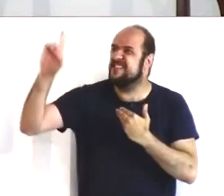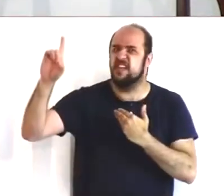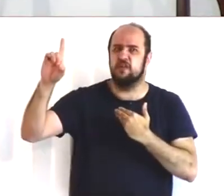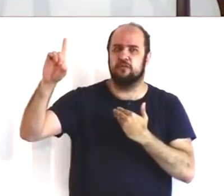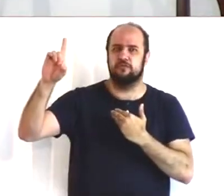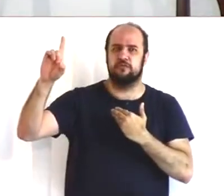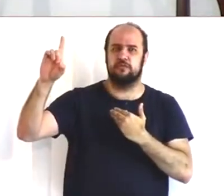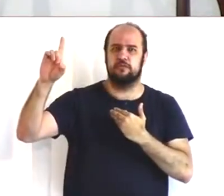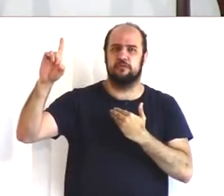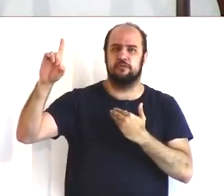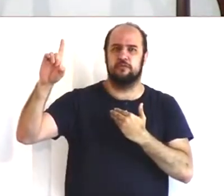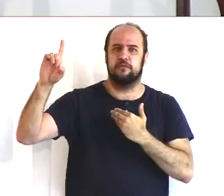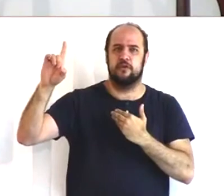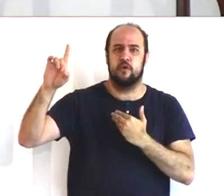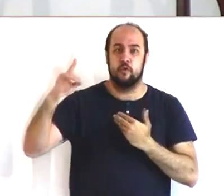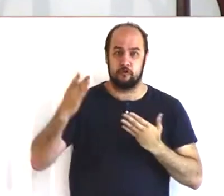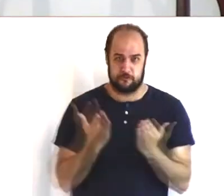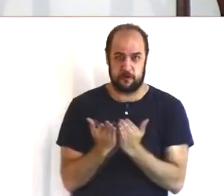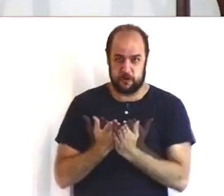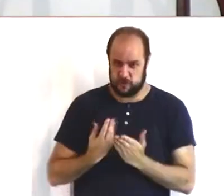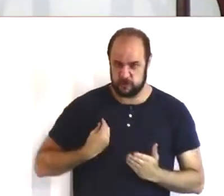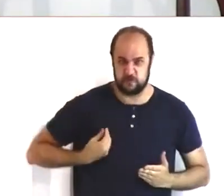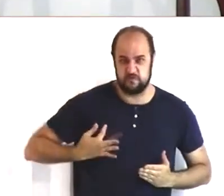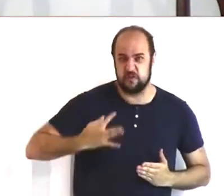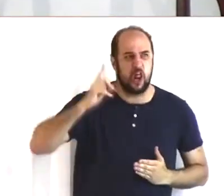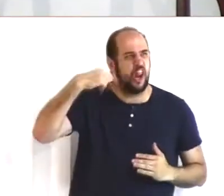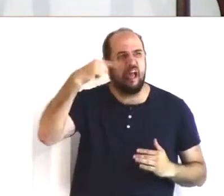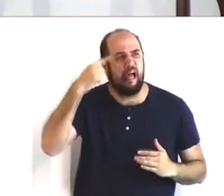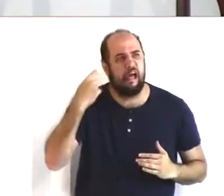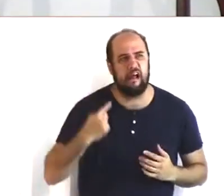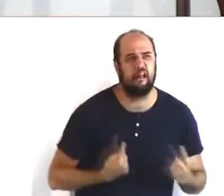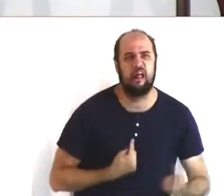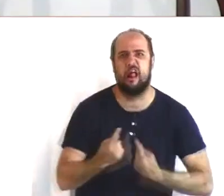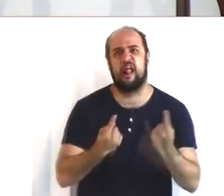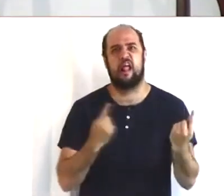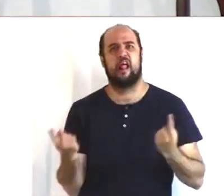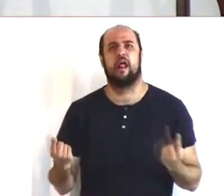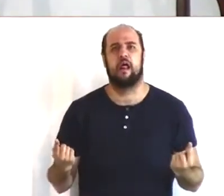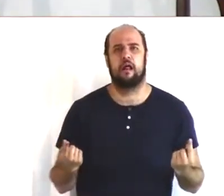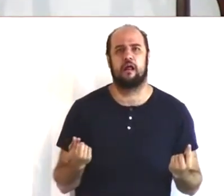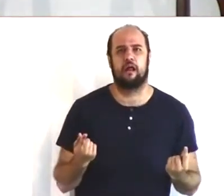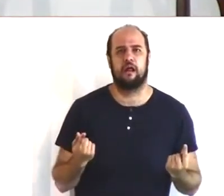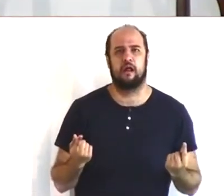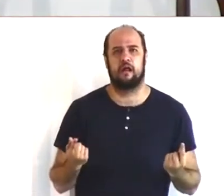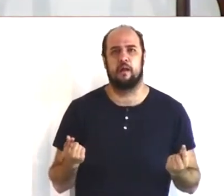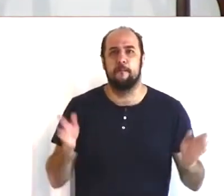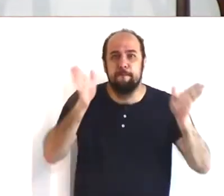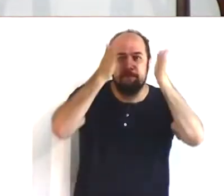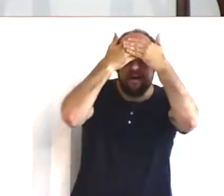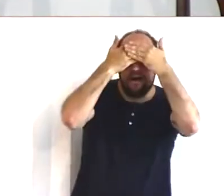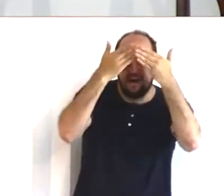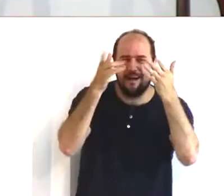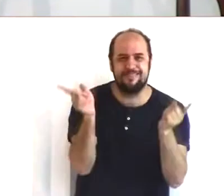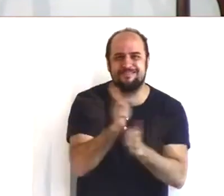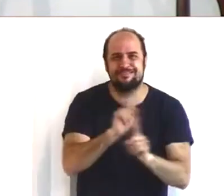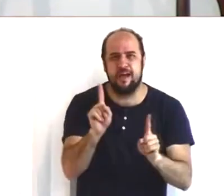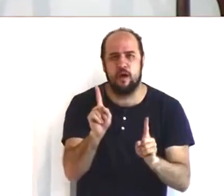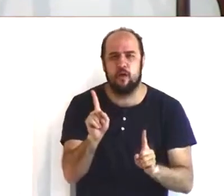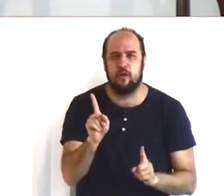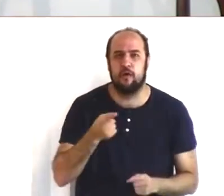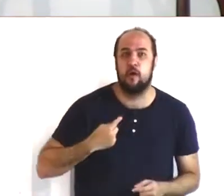não é um movimento louco, um movimento desvairado, um movimento alienado. Nosso